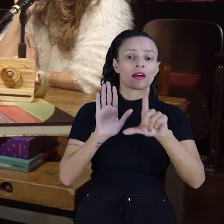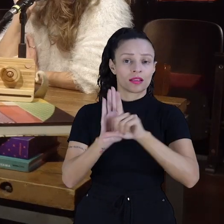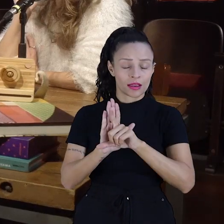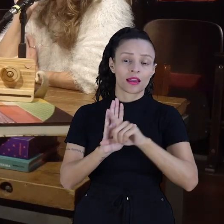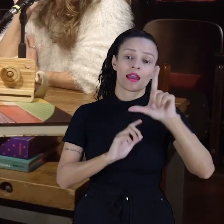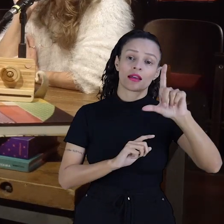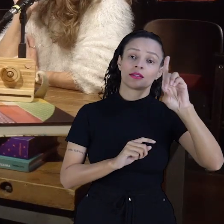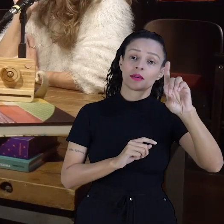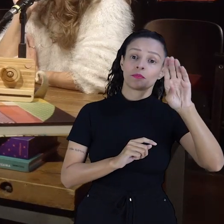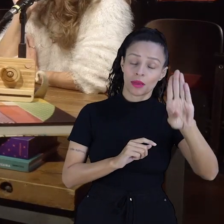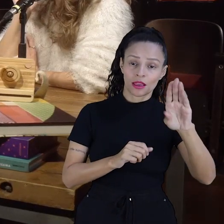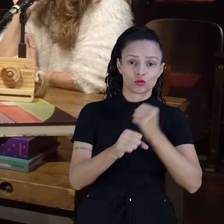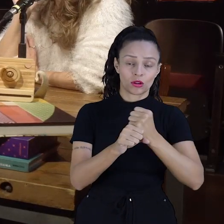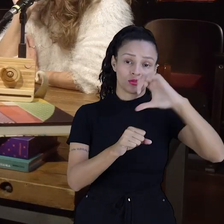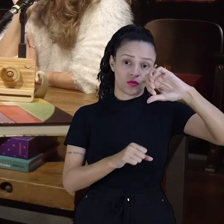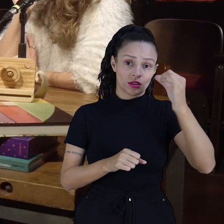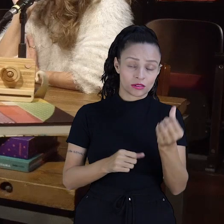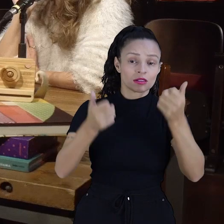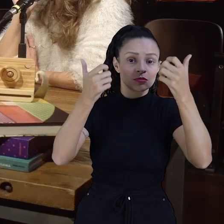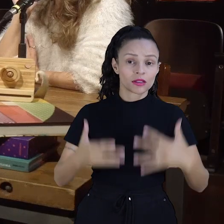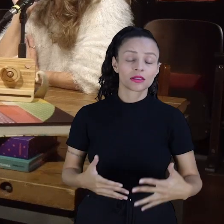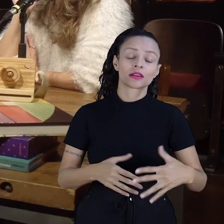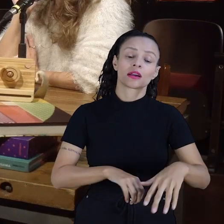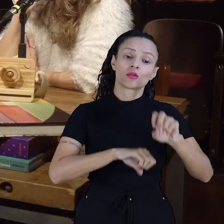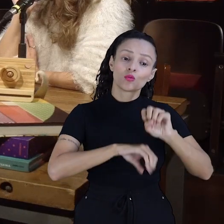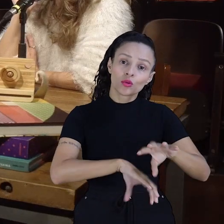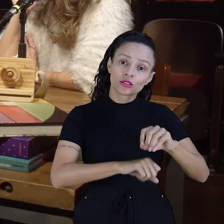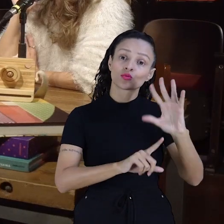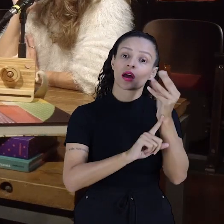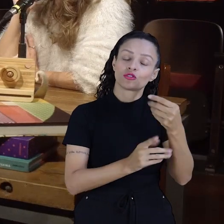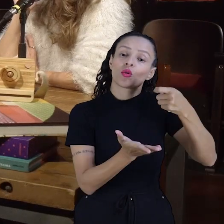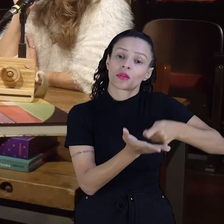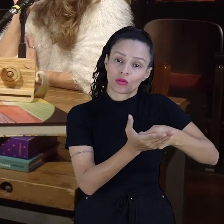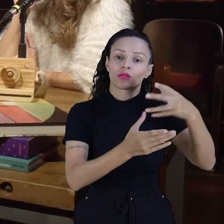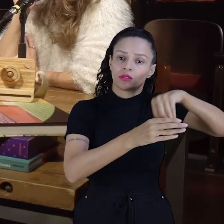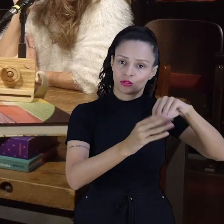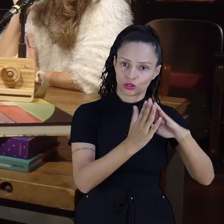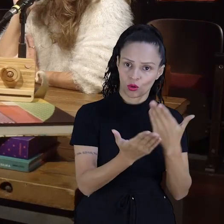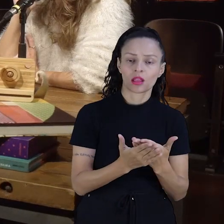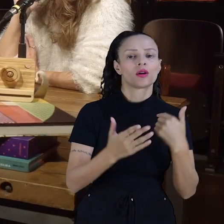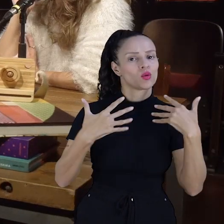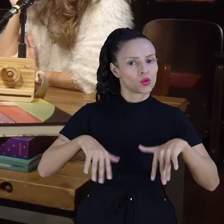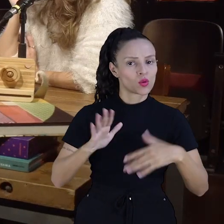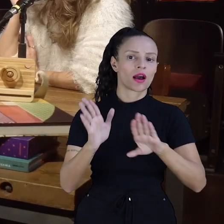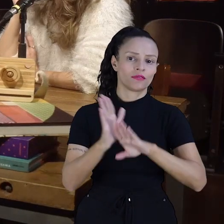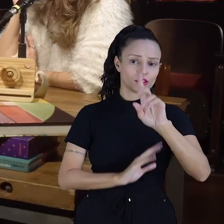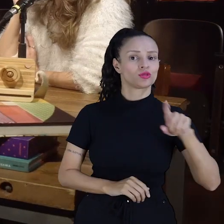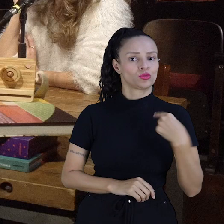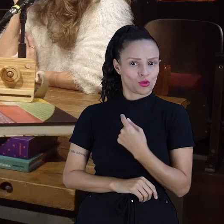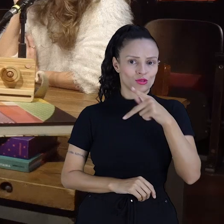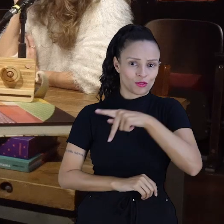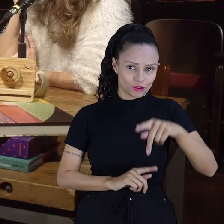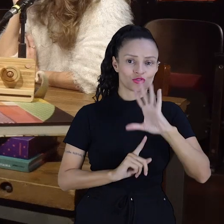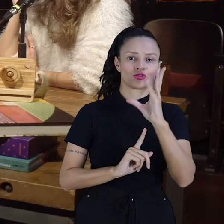9394 de 96, a LDB, ela começa a instituir o ensino da arte obrigatório nas escolas. Foi um grande